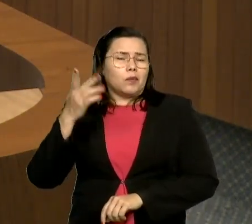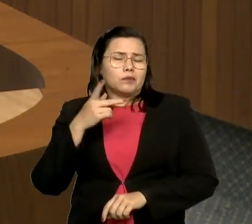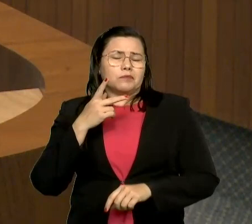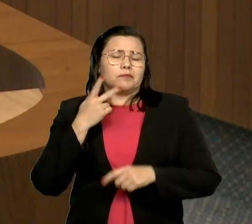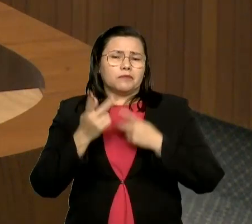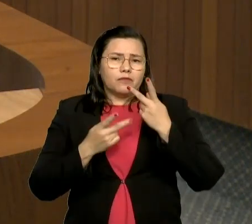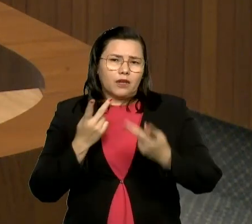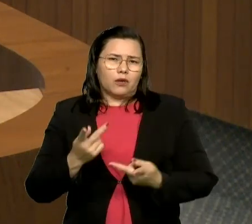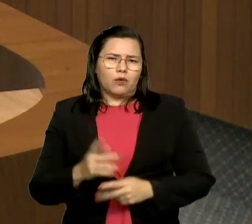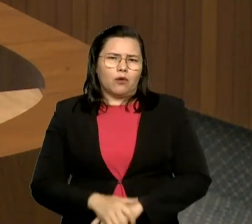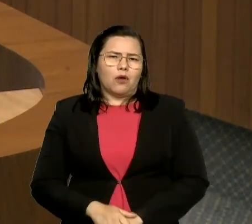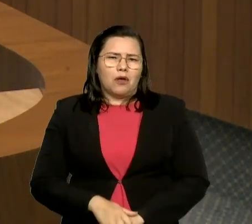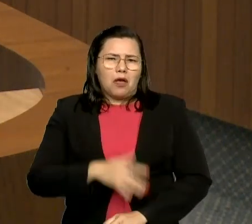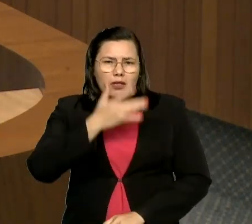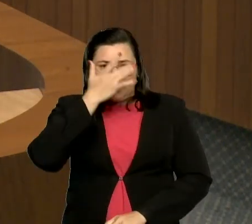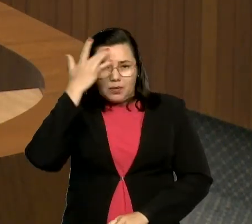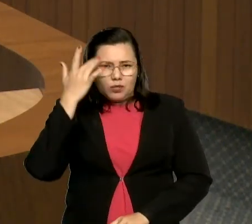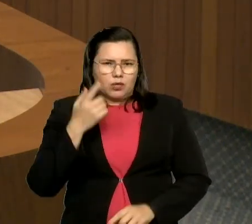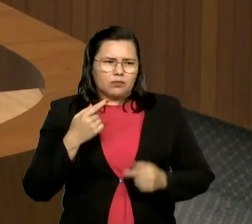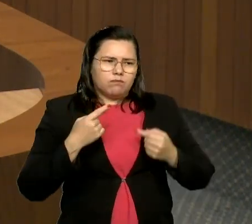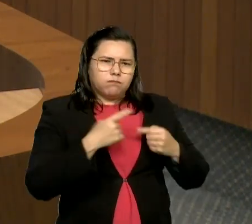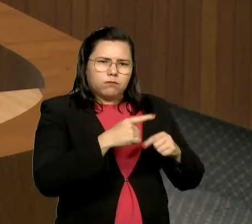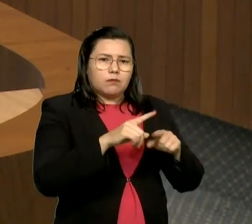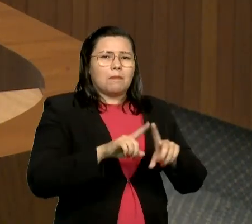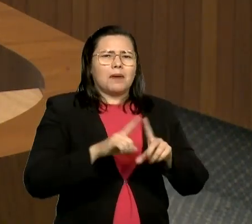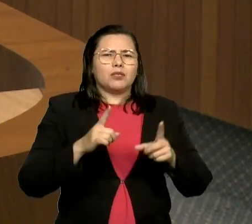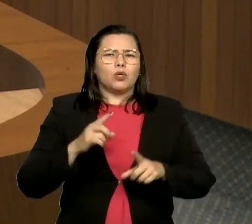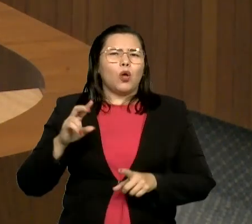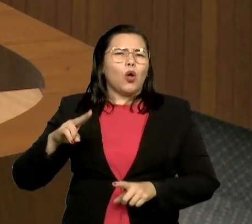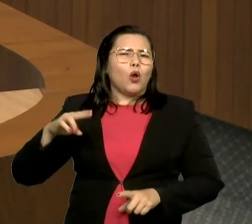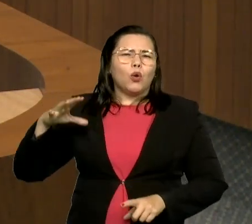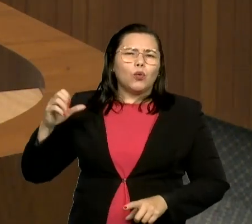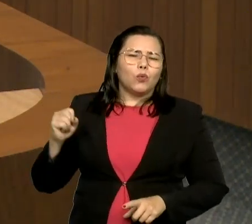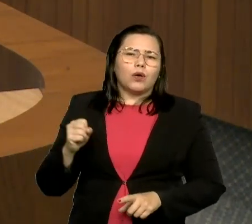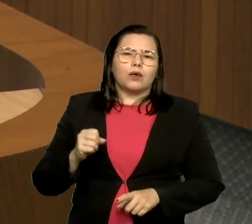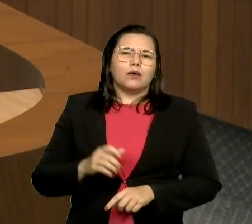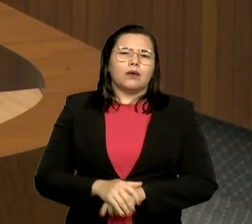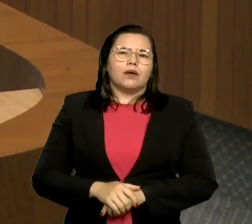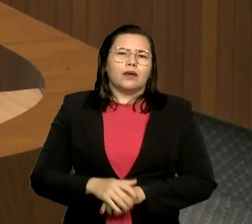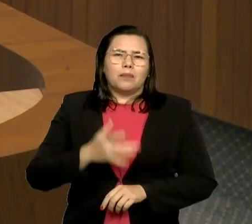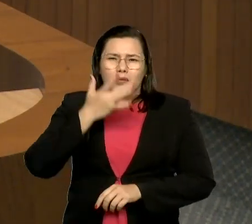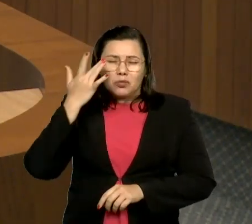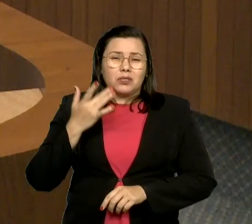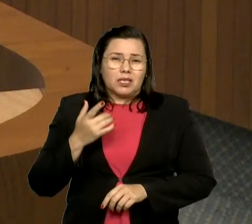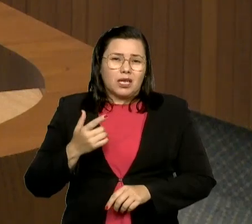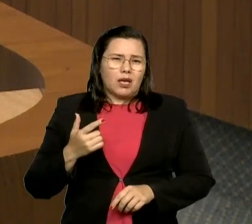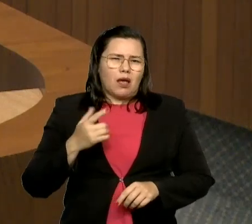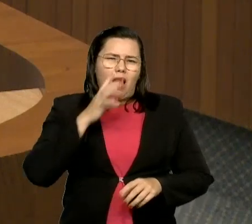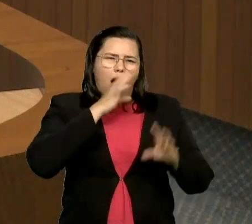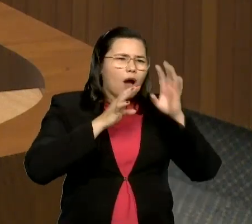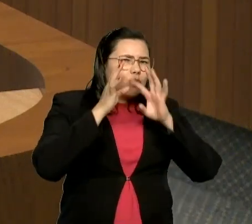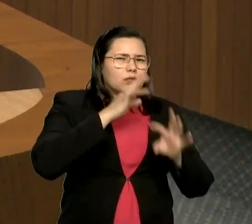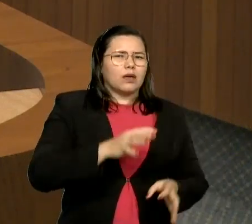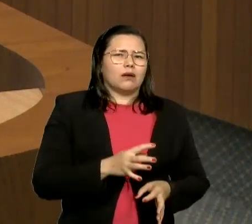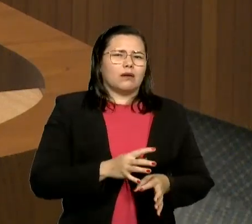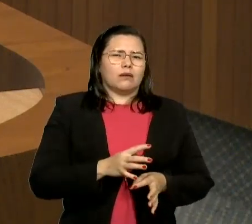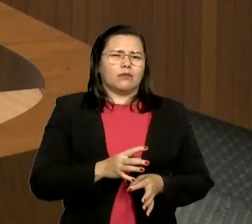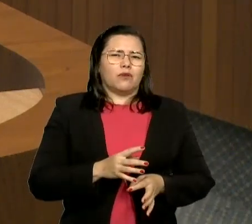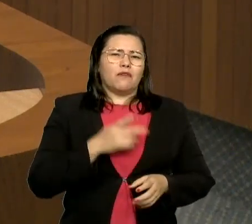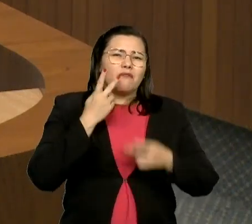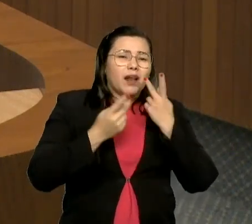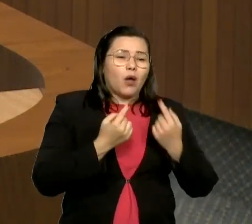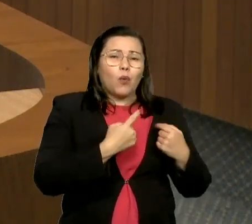são pessoas que nunca pegaram para fazer um estudo sequer da palavra. São pessoas que não buscam, em